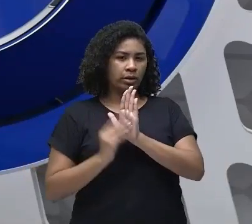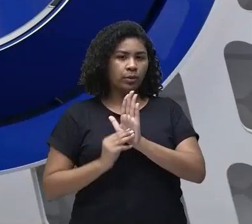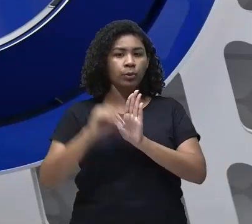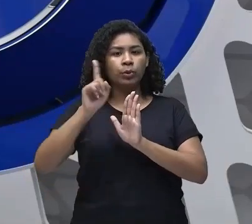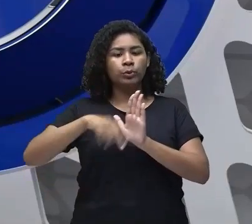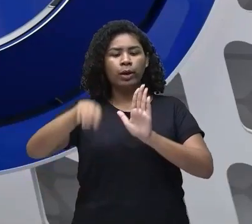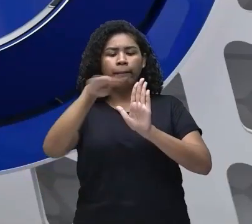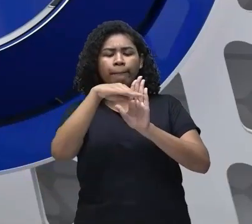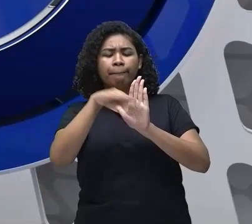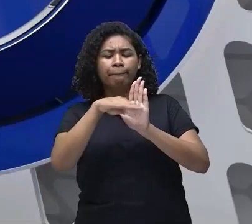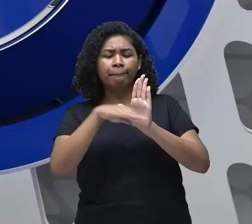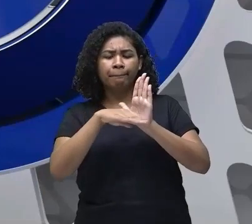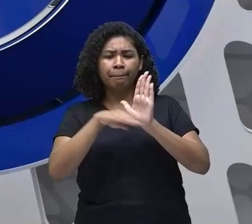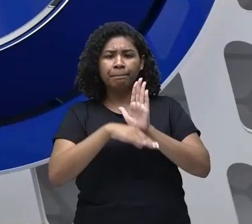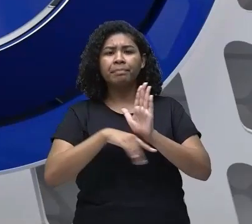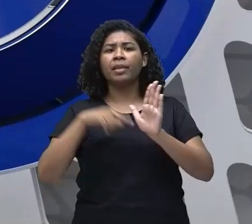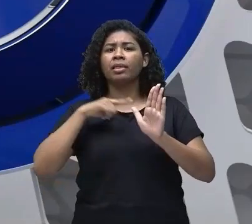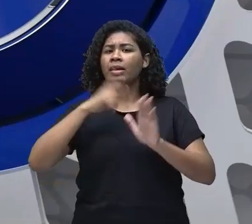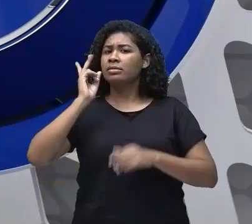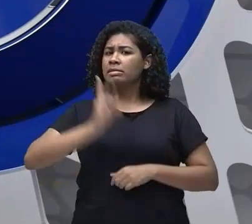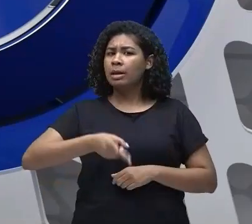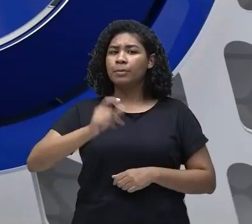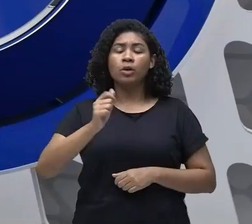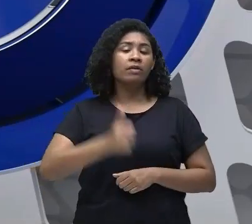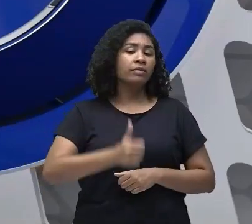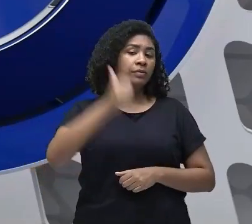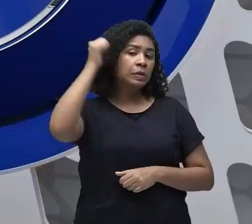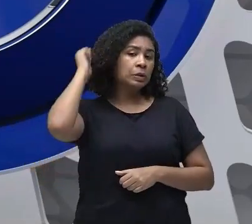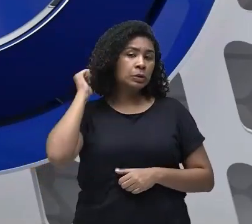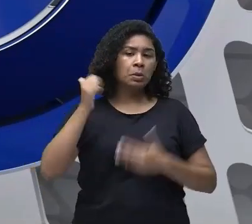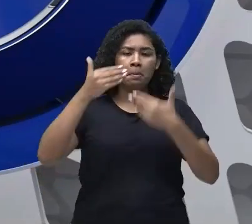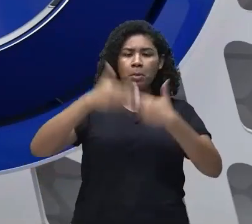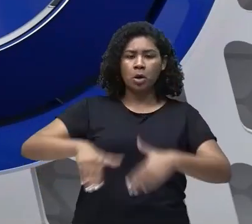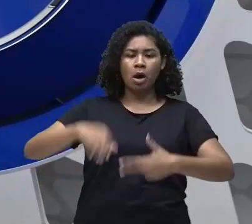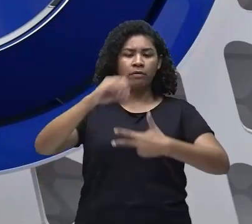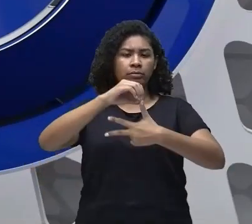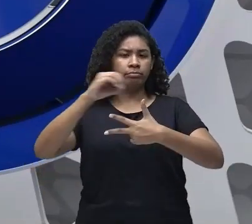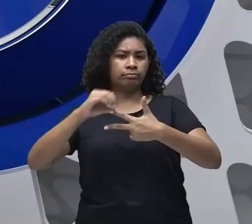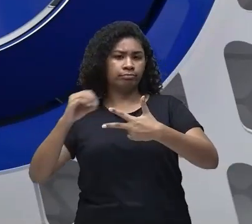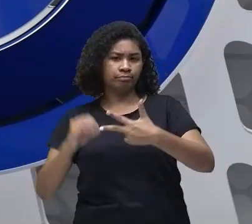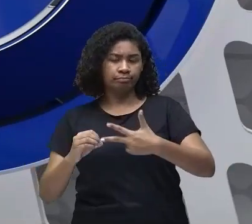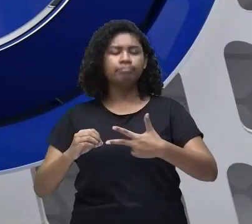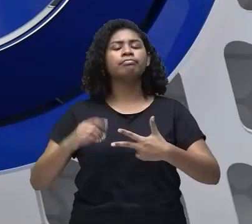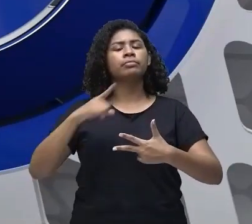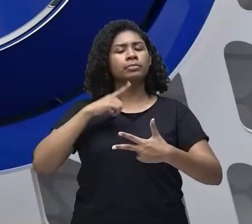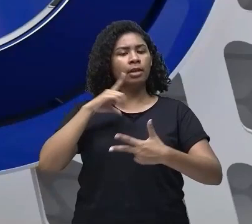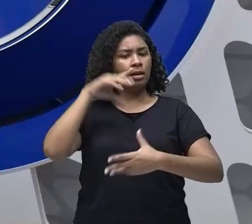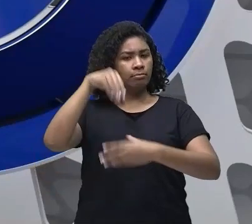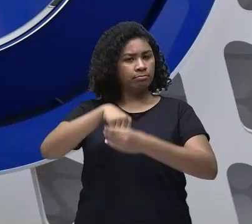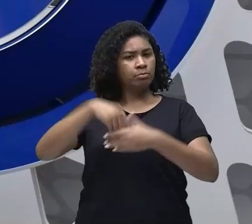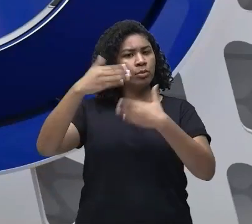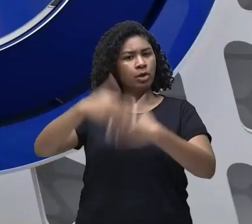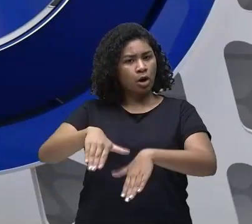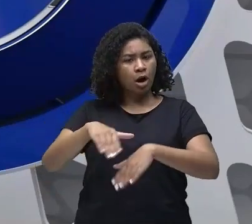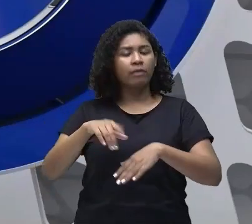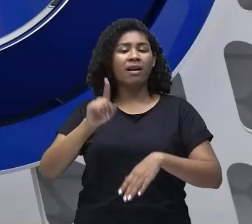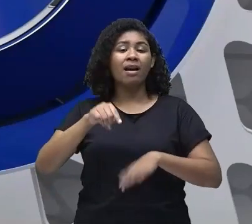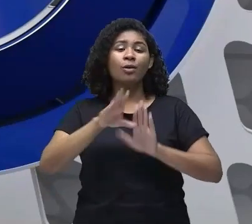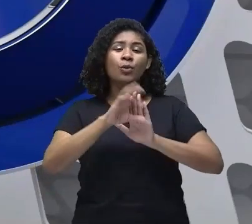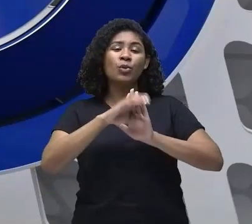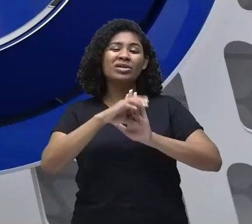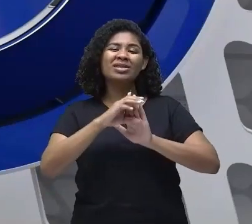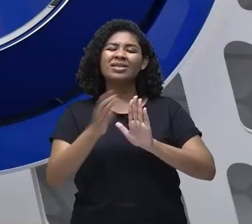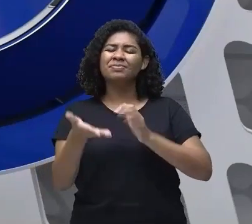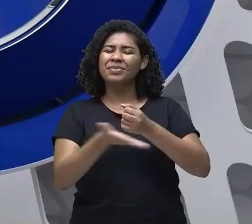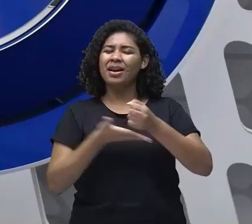caem em vestibulares, caem em provas de Enem, constam lá nas provas do Enem. São conceitos básicos. Então, para